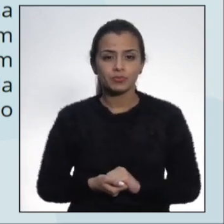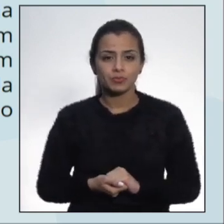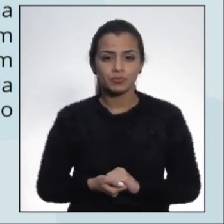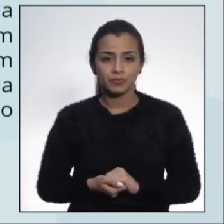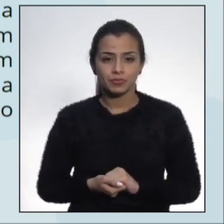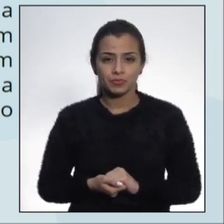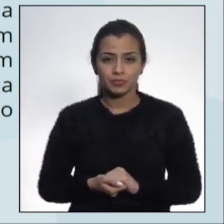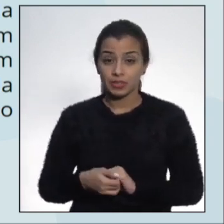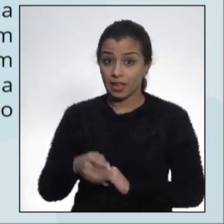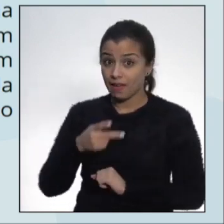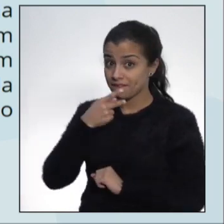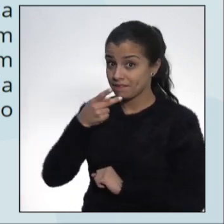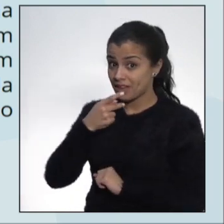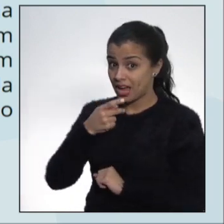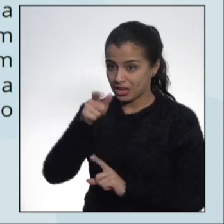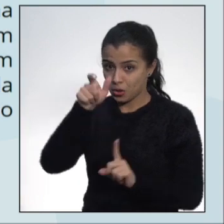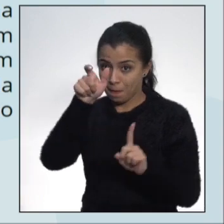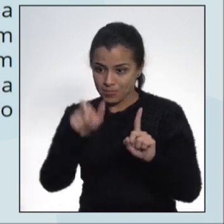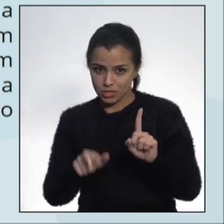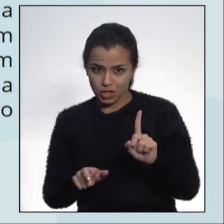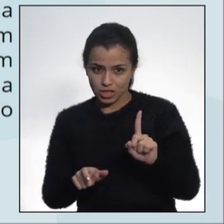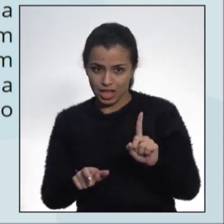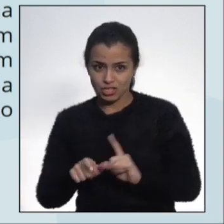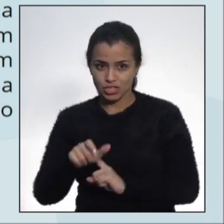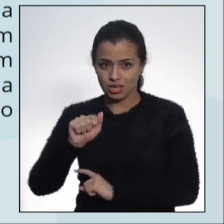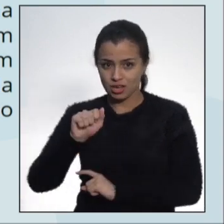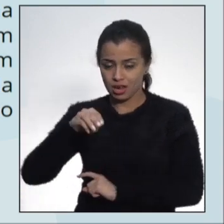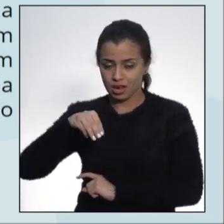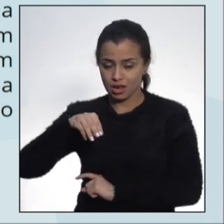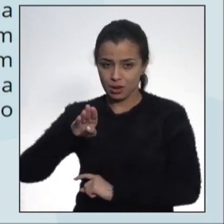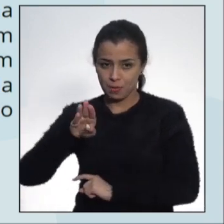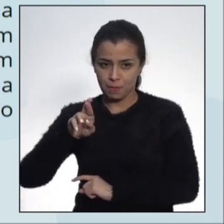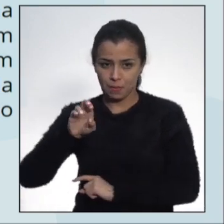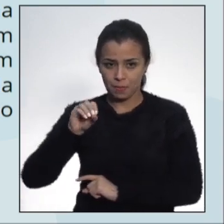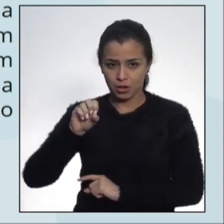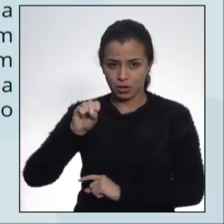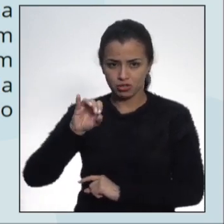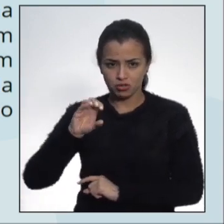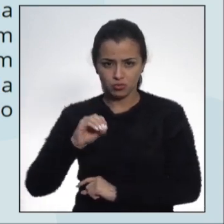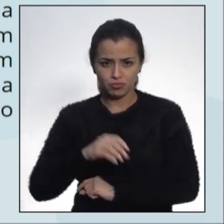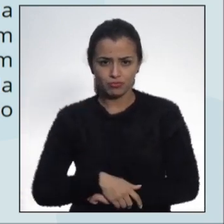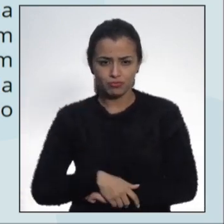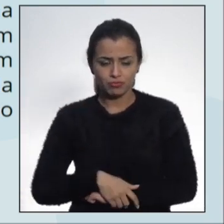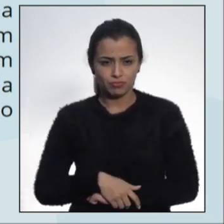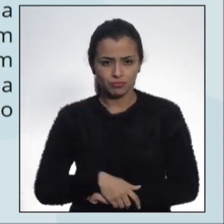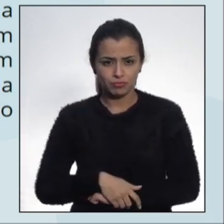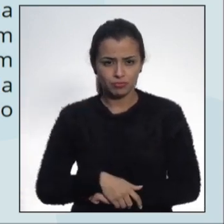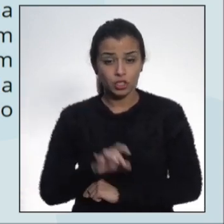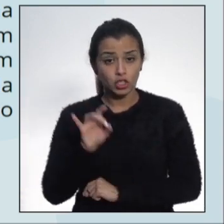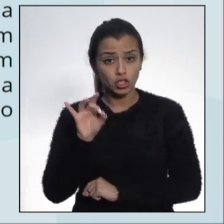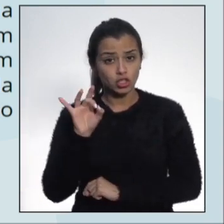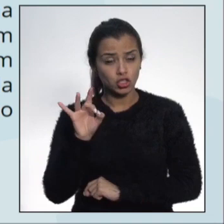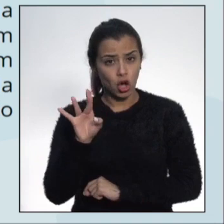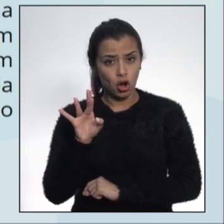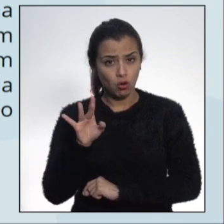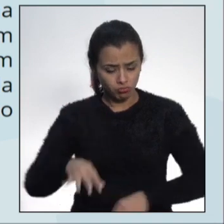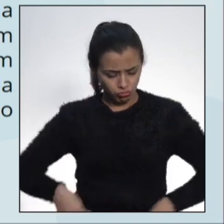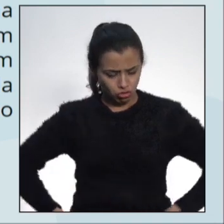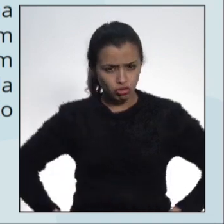do Ambrósio. O Ambrósio falando sozinho. Ele fala, só, de calça preta e